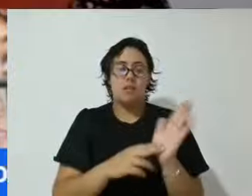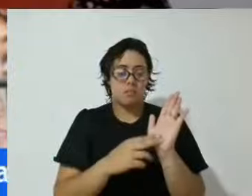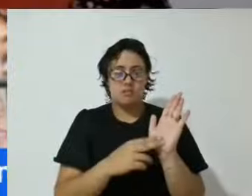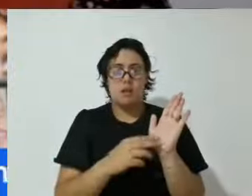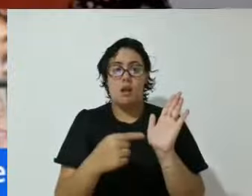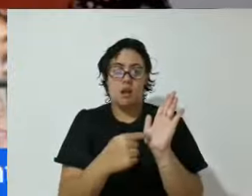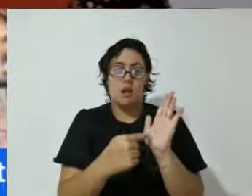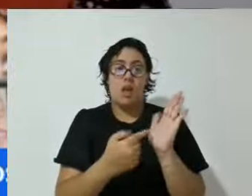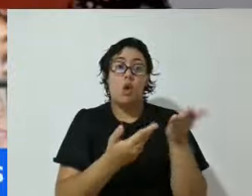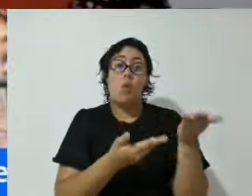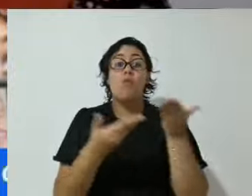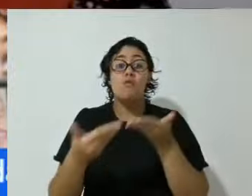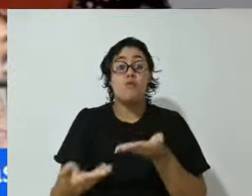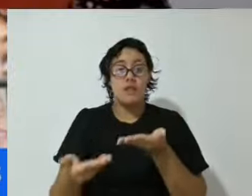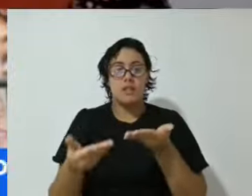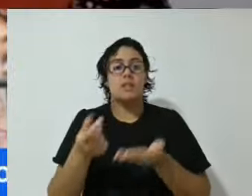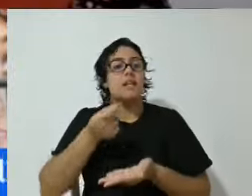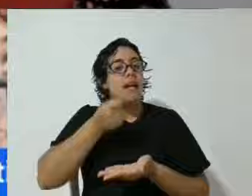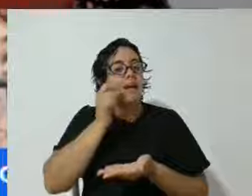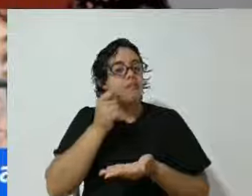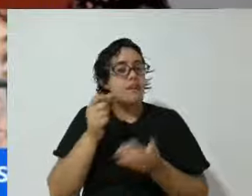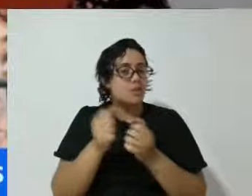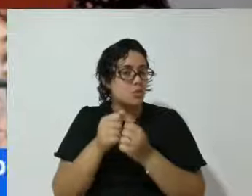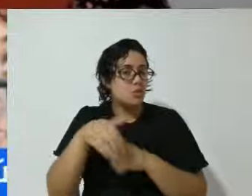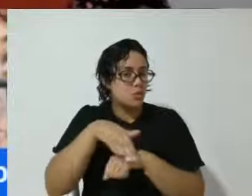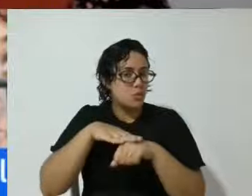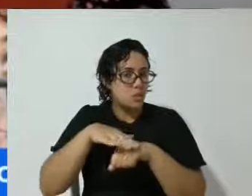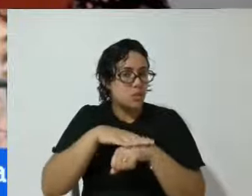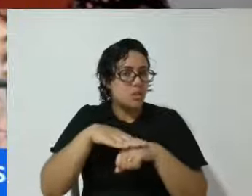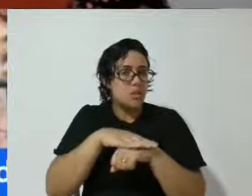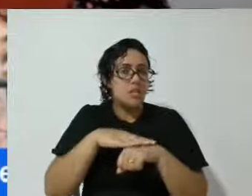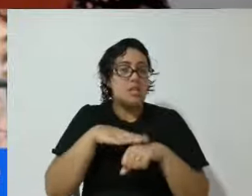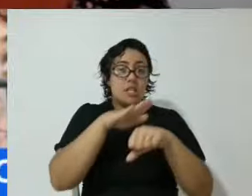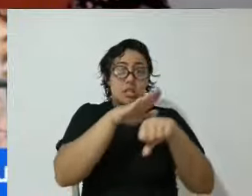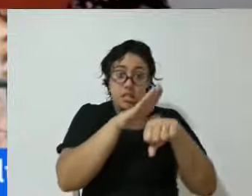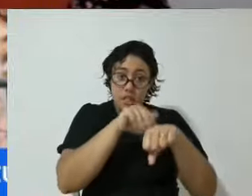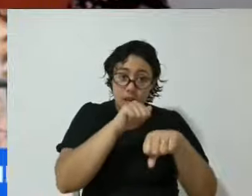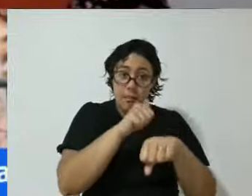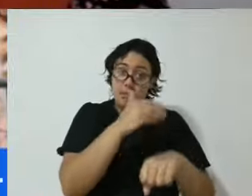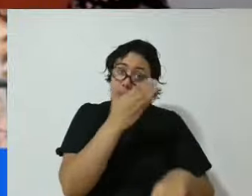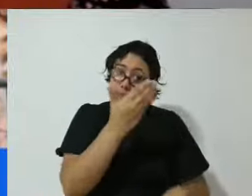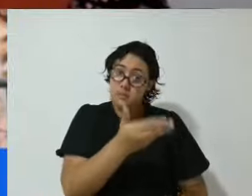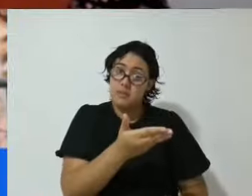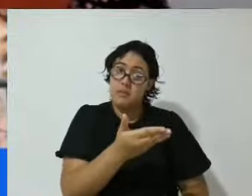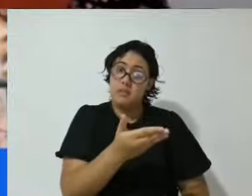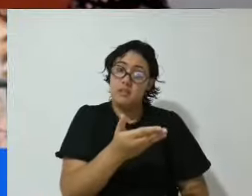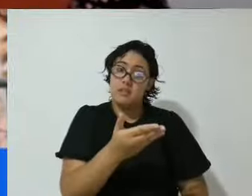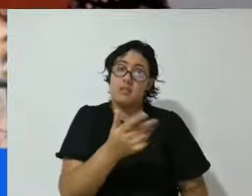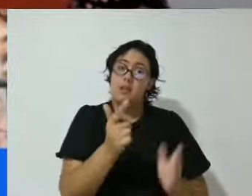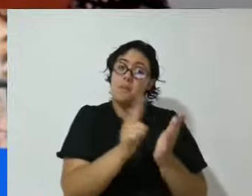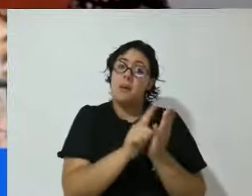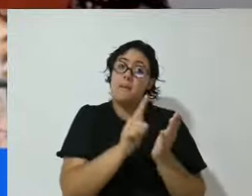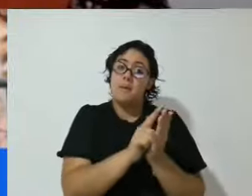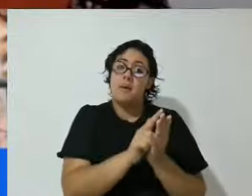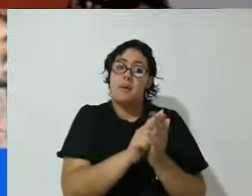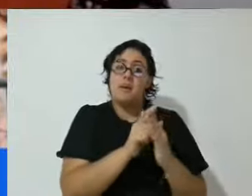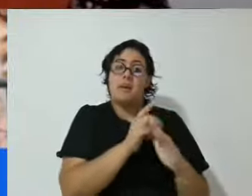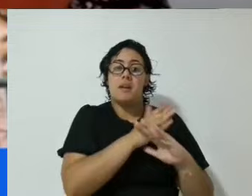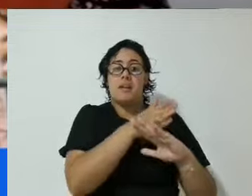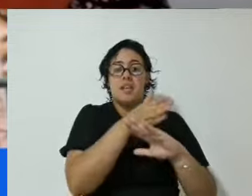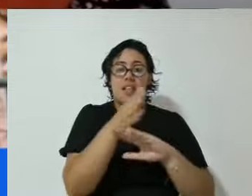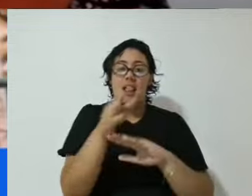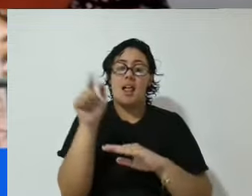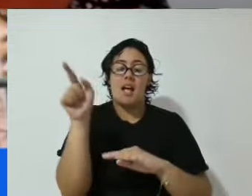com Lorota, e chamava a pessoa. A gente entregava o papel, íamos muito na casa do mestre Conga,